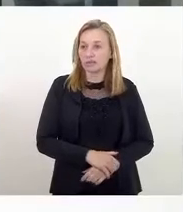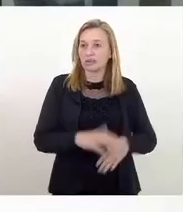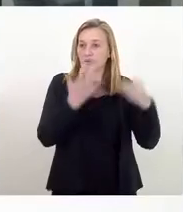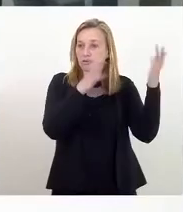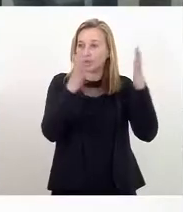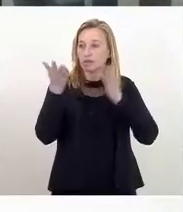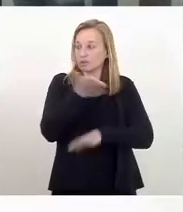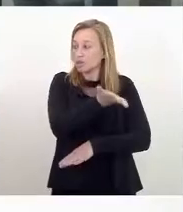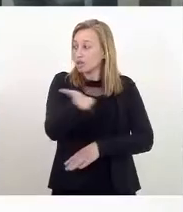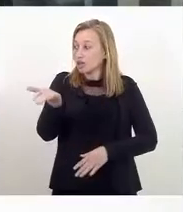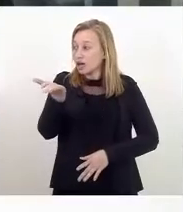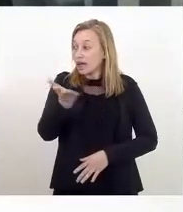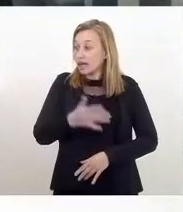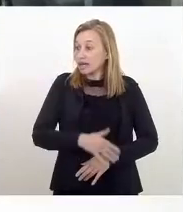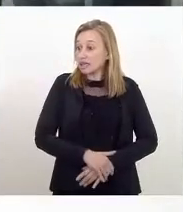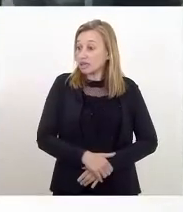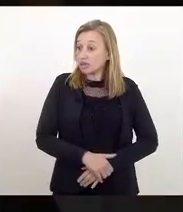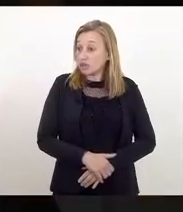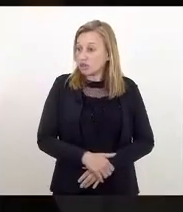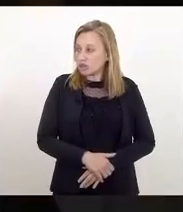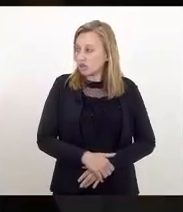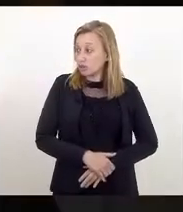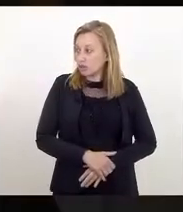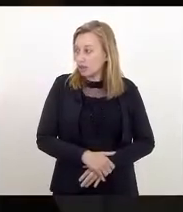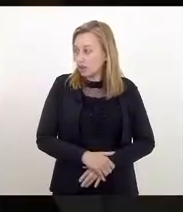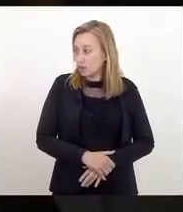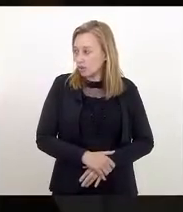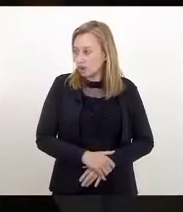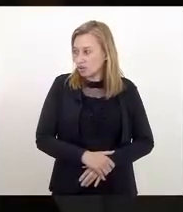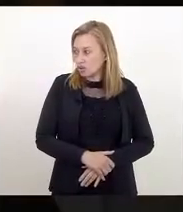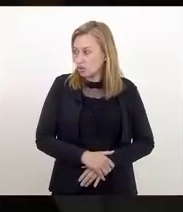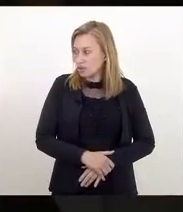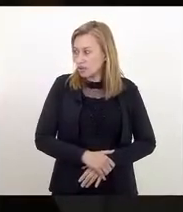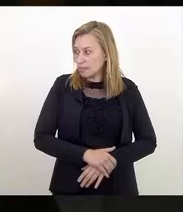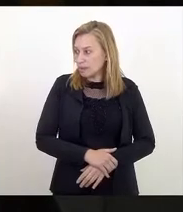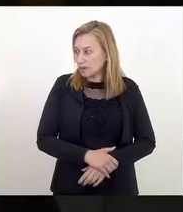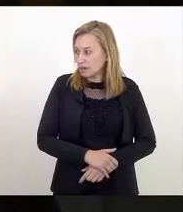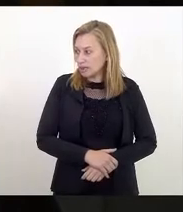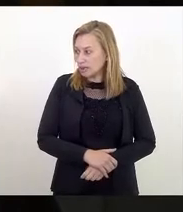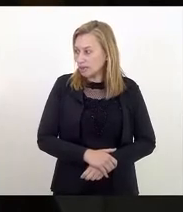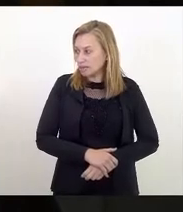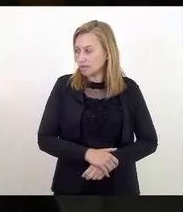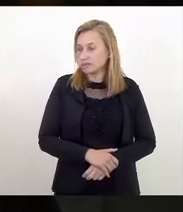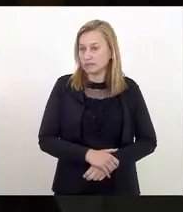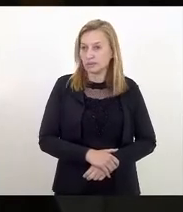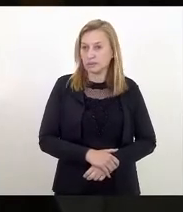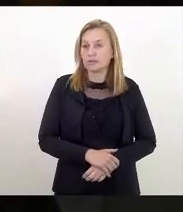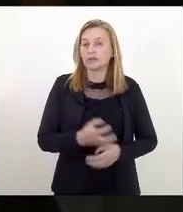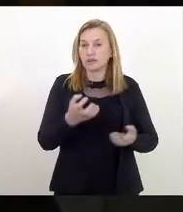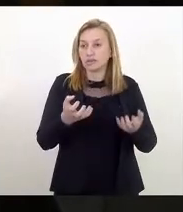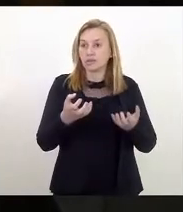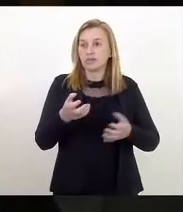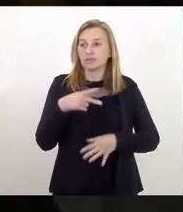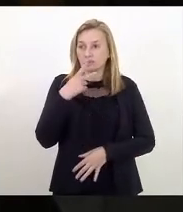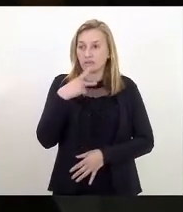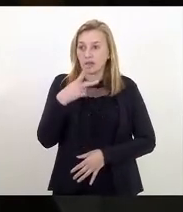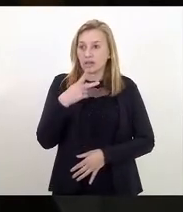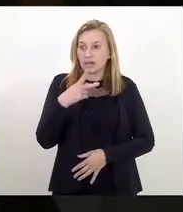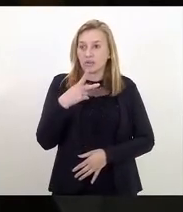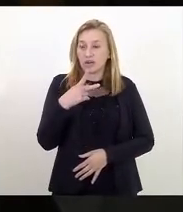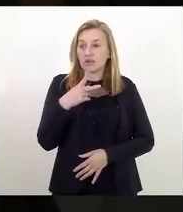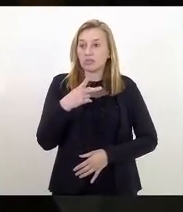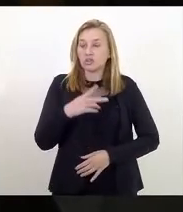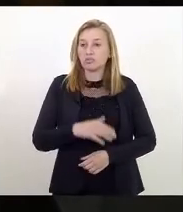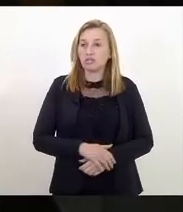histórico na Assembleia Legislativa. Parabéns. eu quero dizer o seguinte, não tem uma